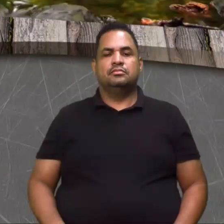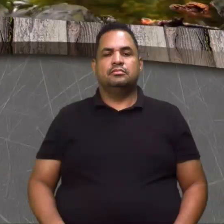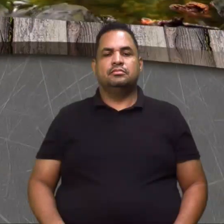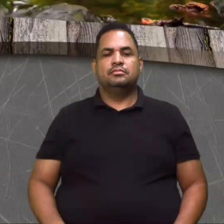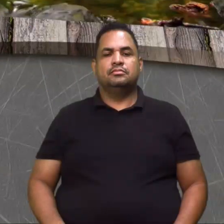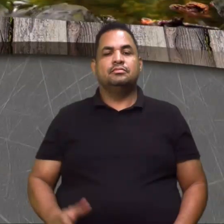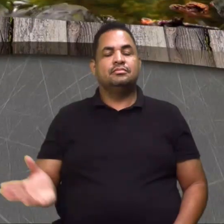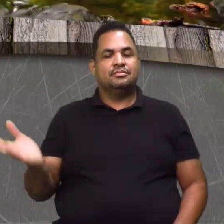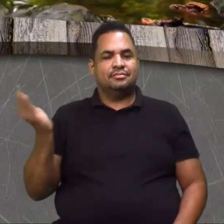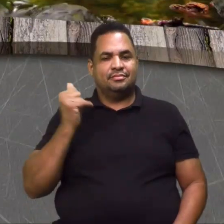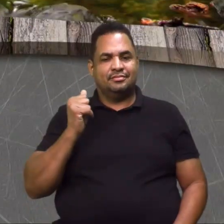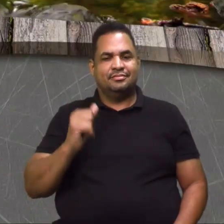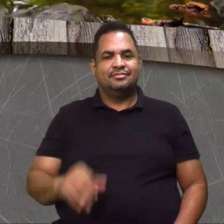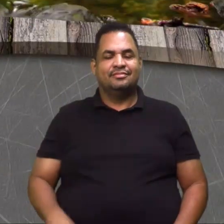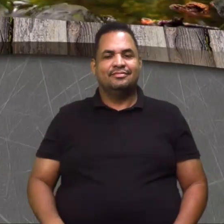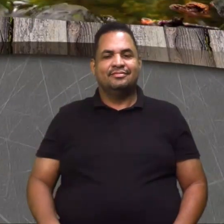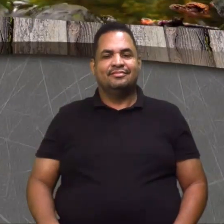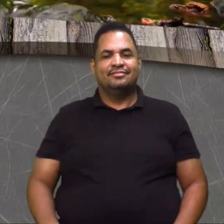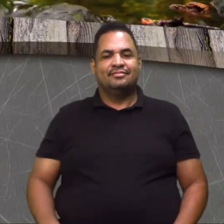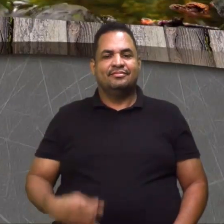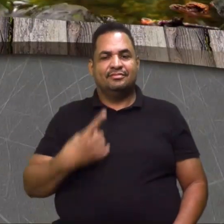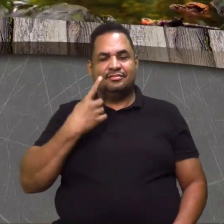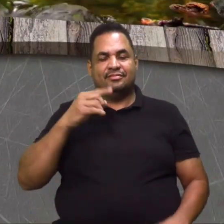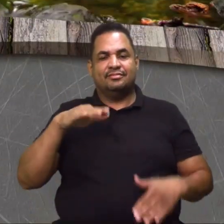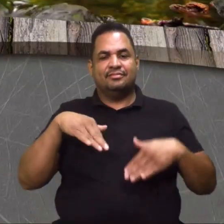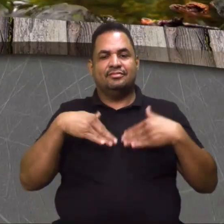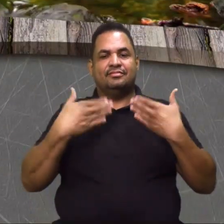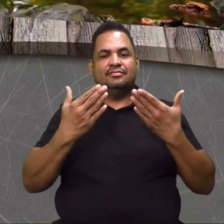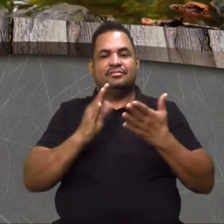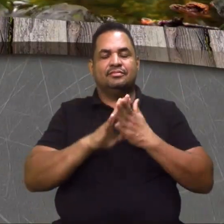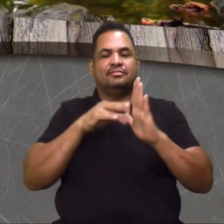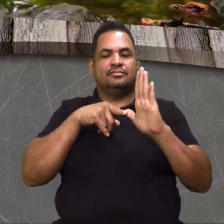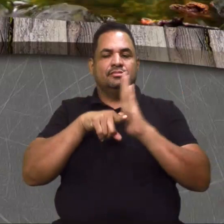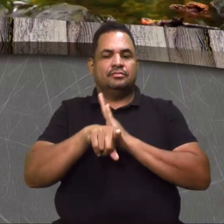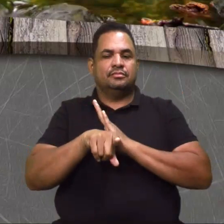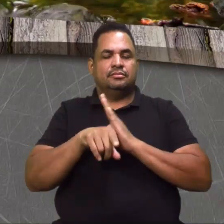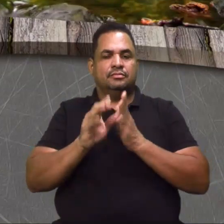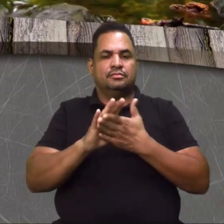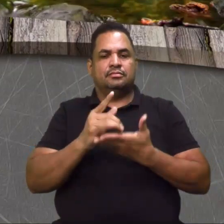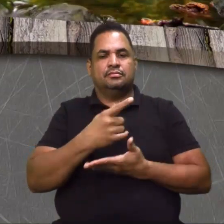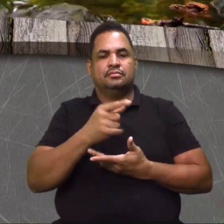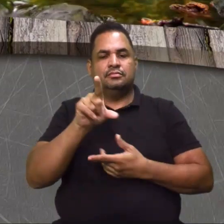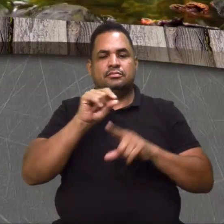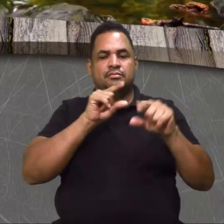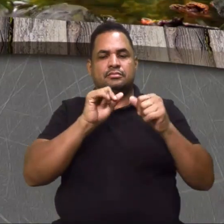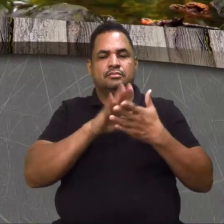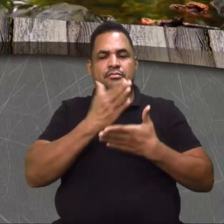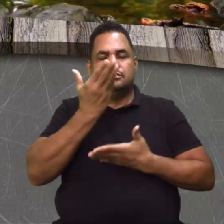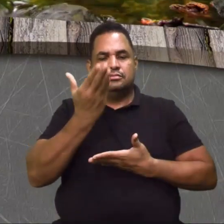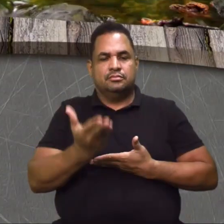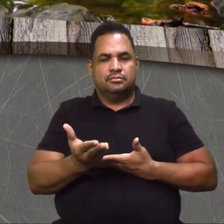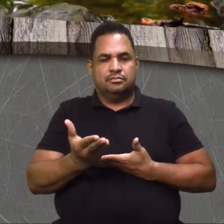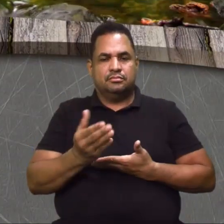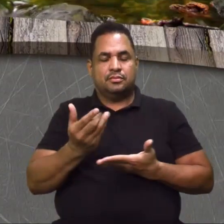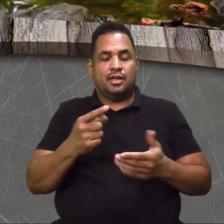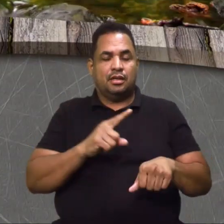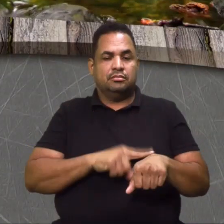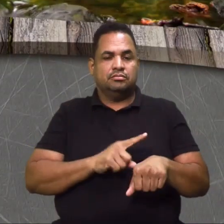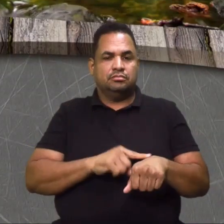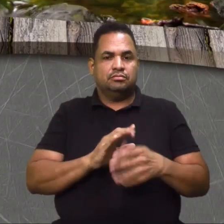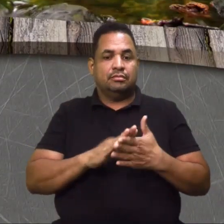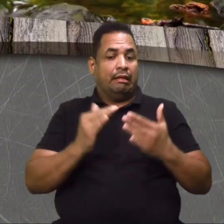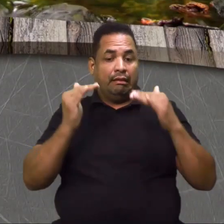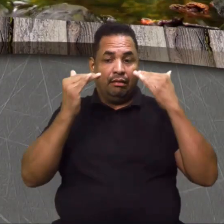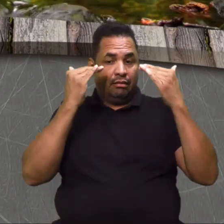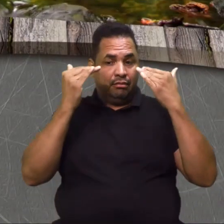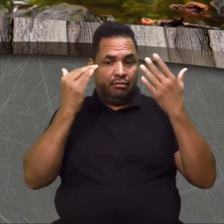Vamos lá, galera? Então, para ver quais foram as perguntinhas que nós selecionamos para você nesse momento. Você se assustou com as